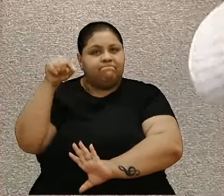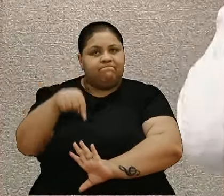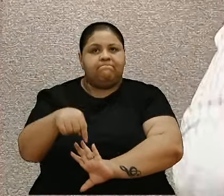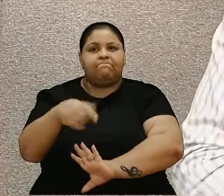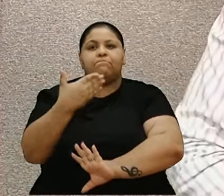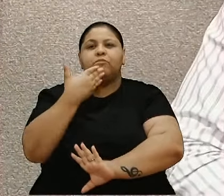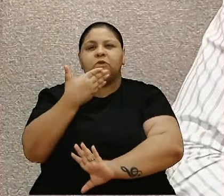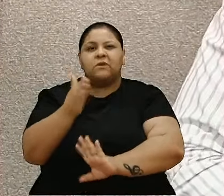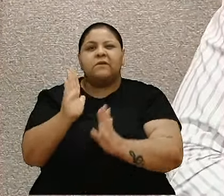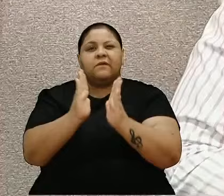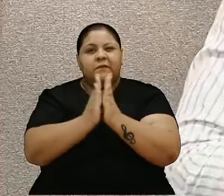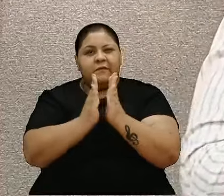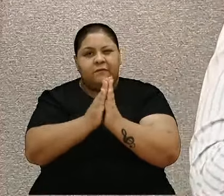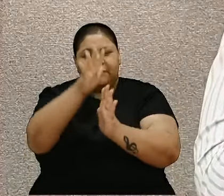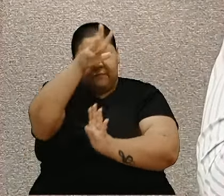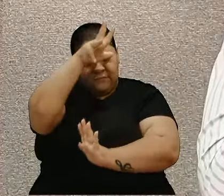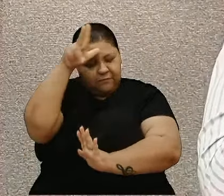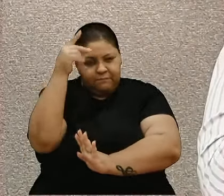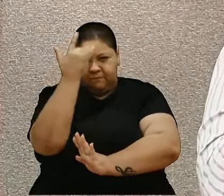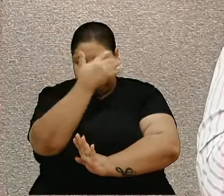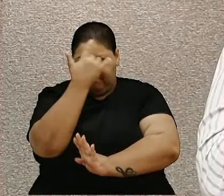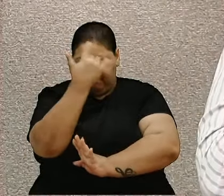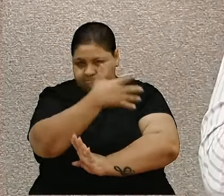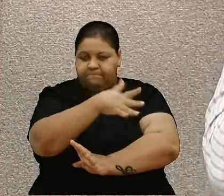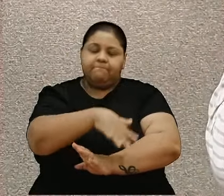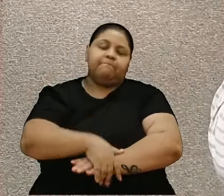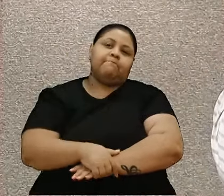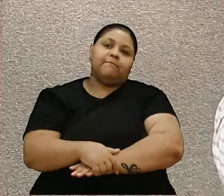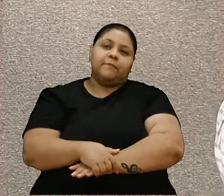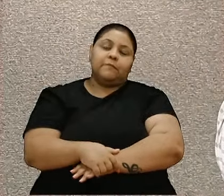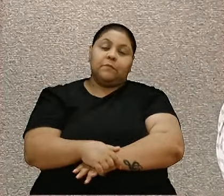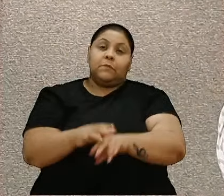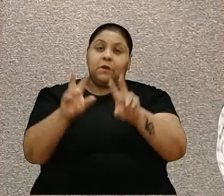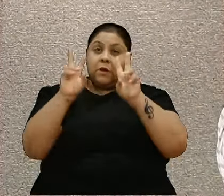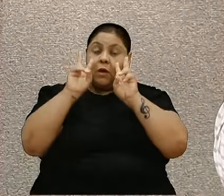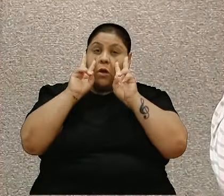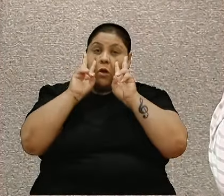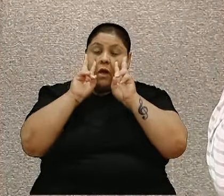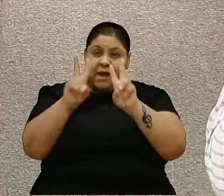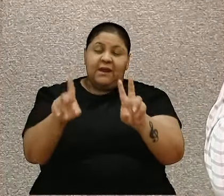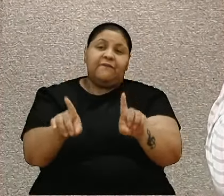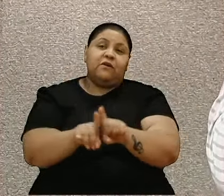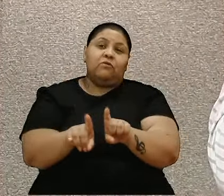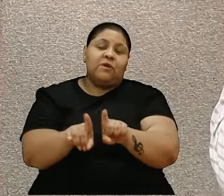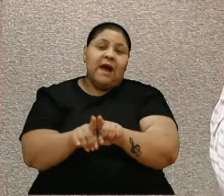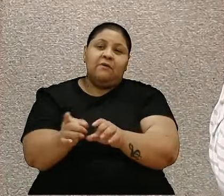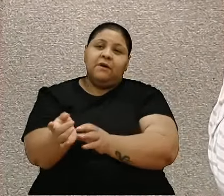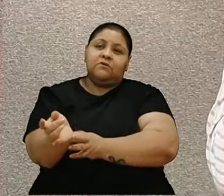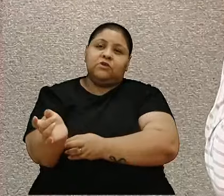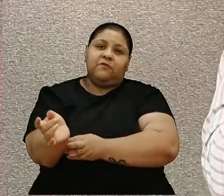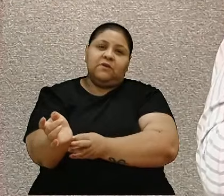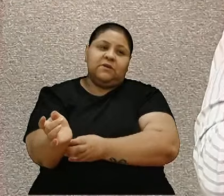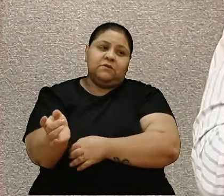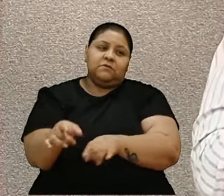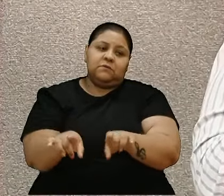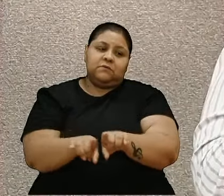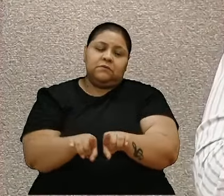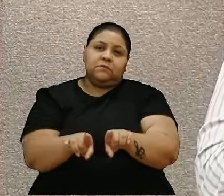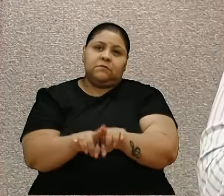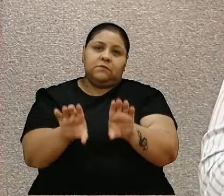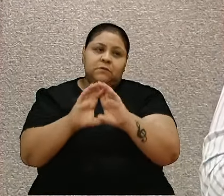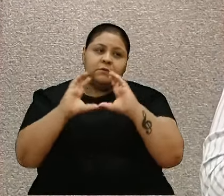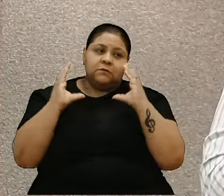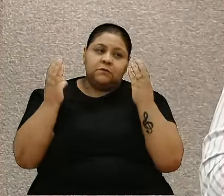um pedido ao nosso prefeito municipal que olhe essa situação e que resolva esse problema dessa comunidade,